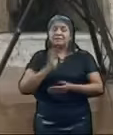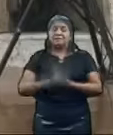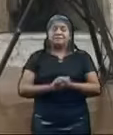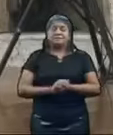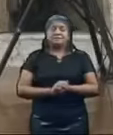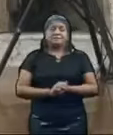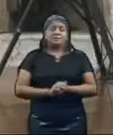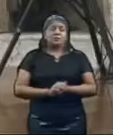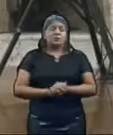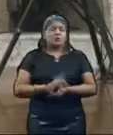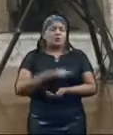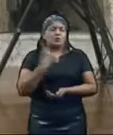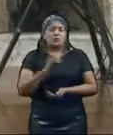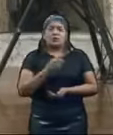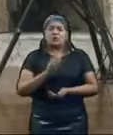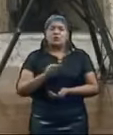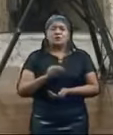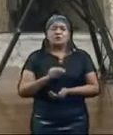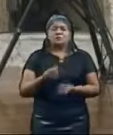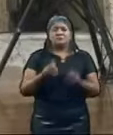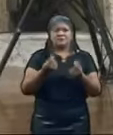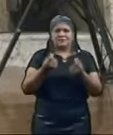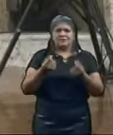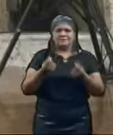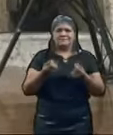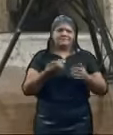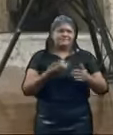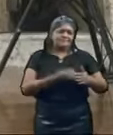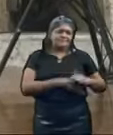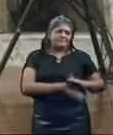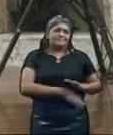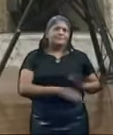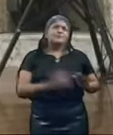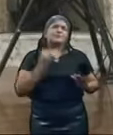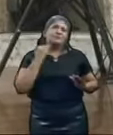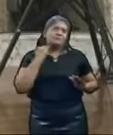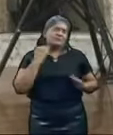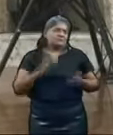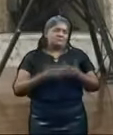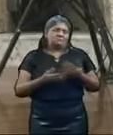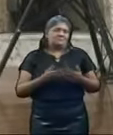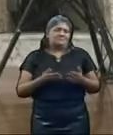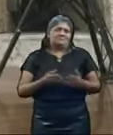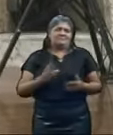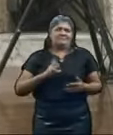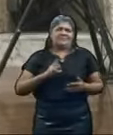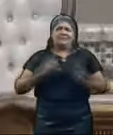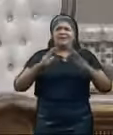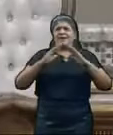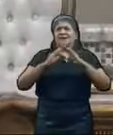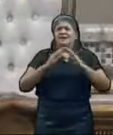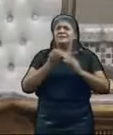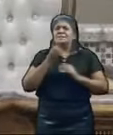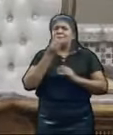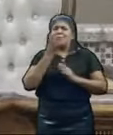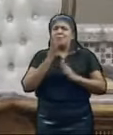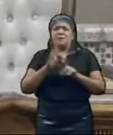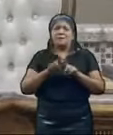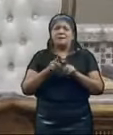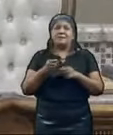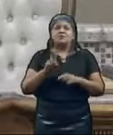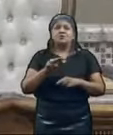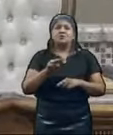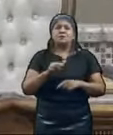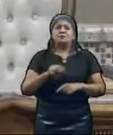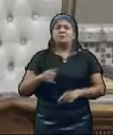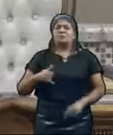desde a queda do homem o homem passou a se assina assoberbada Car né porque tudo o que há no mundo aí João